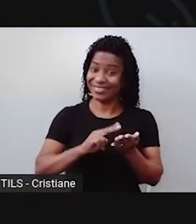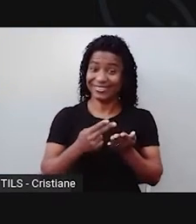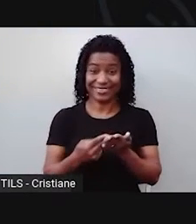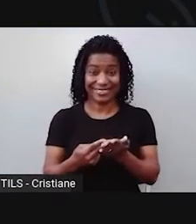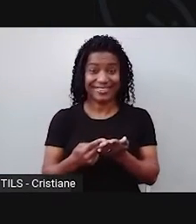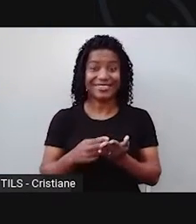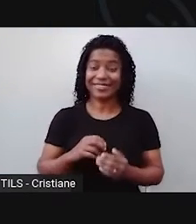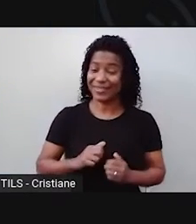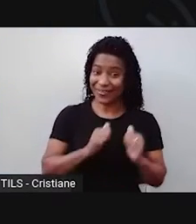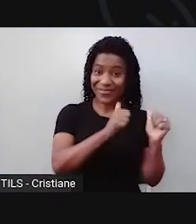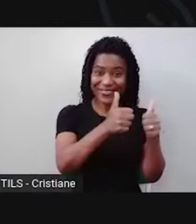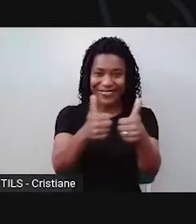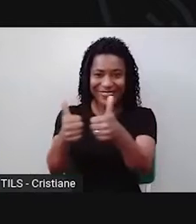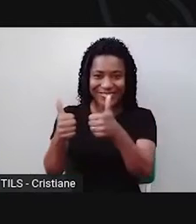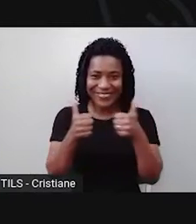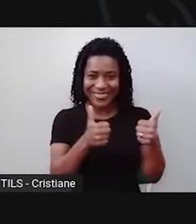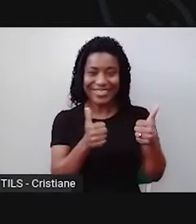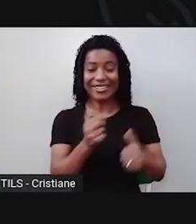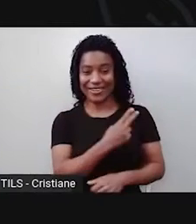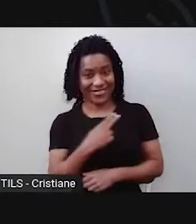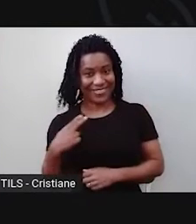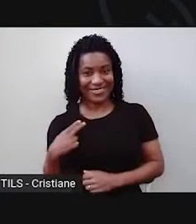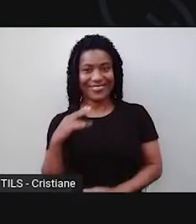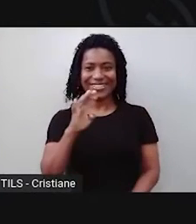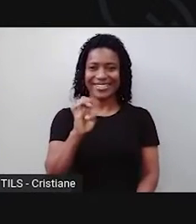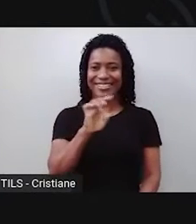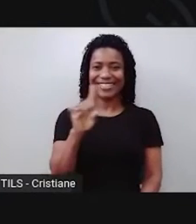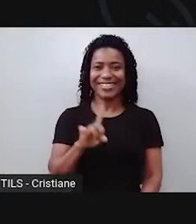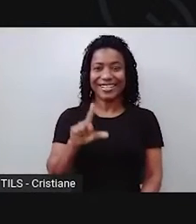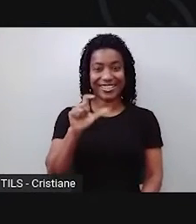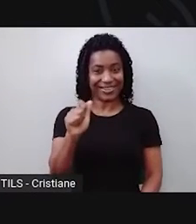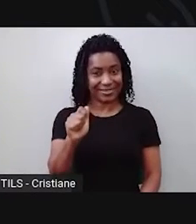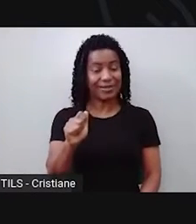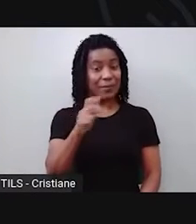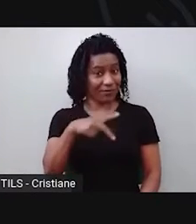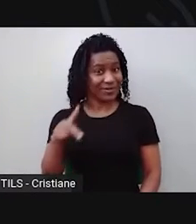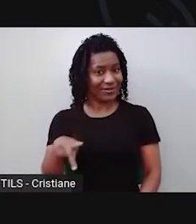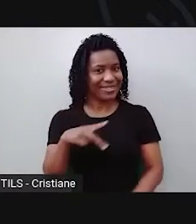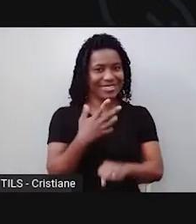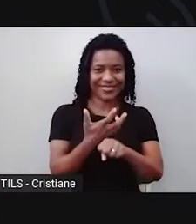Olá, estudantes! Eu sou a Elza Silva, sua professora de inglês.